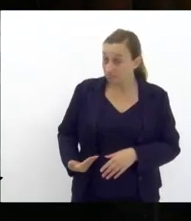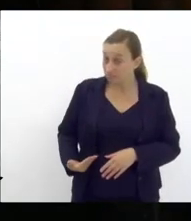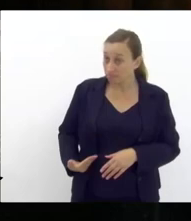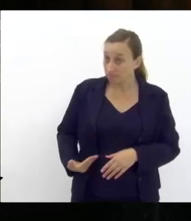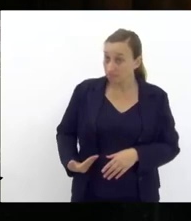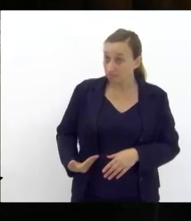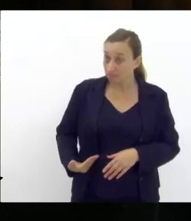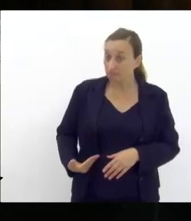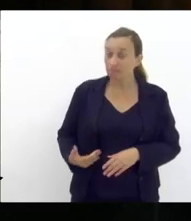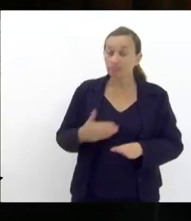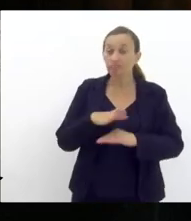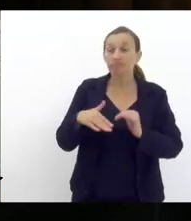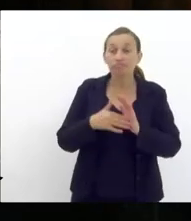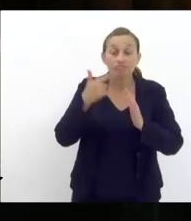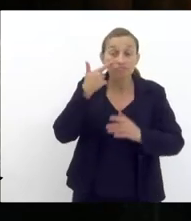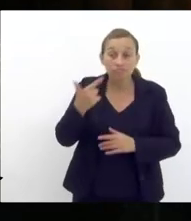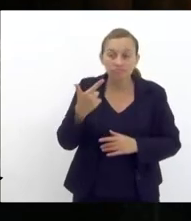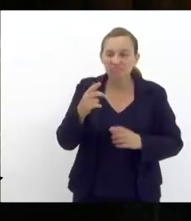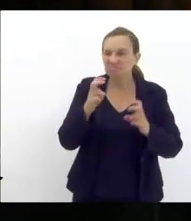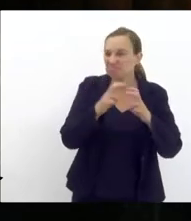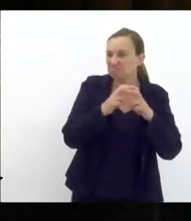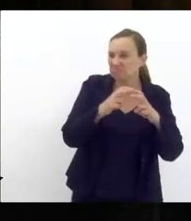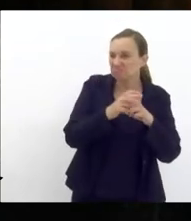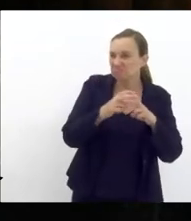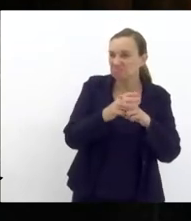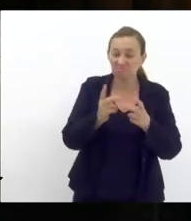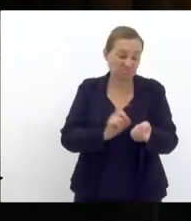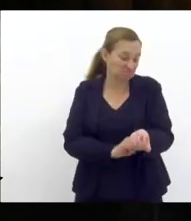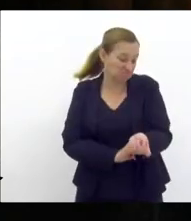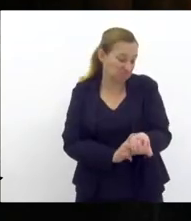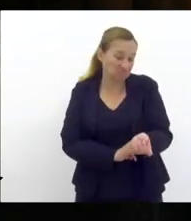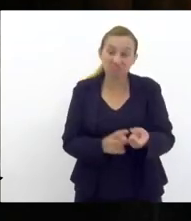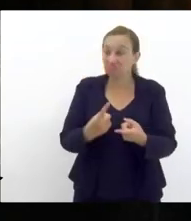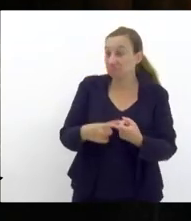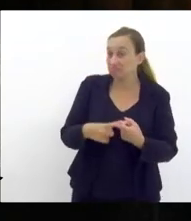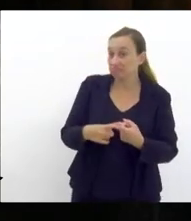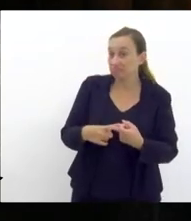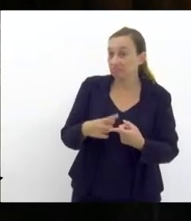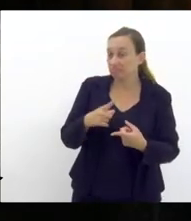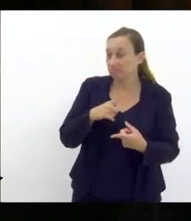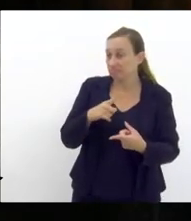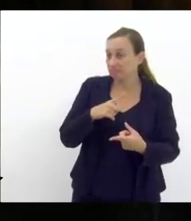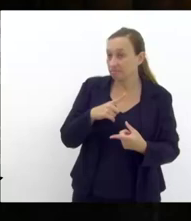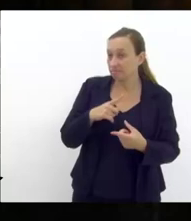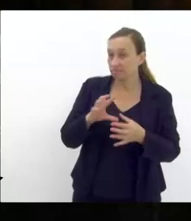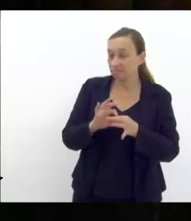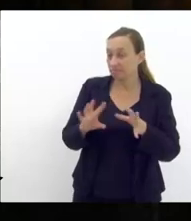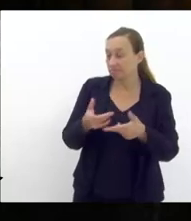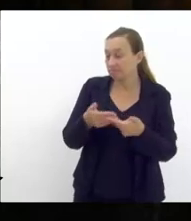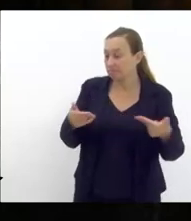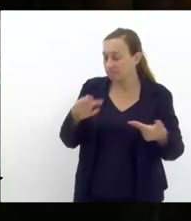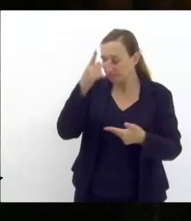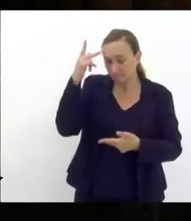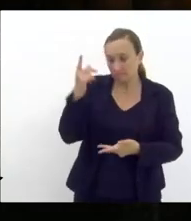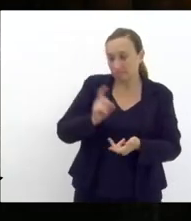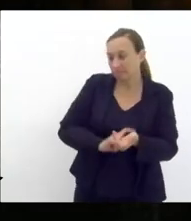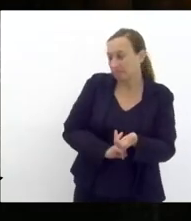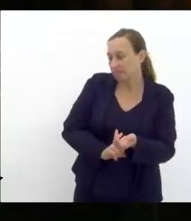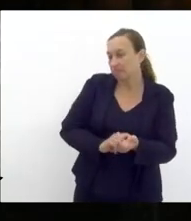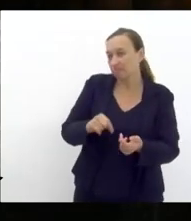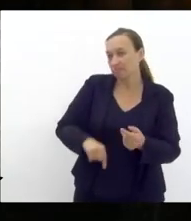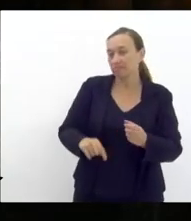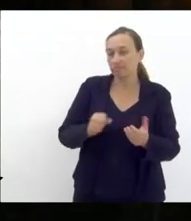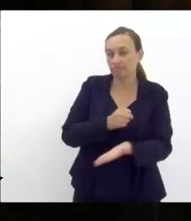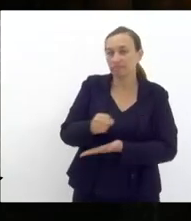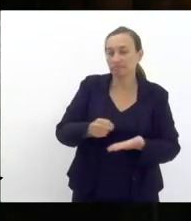então as brigas os chiliques é porque a gente tem comodorado muito a base do governo aqui na Assembleia